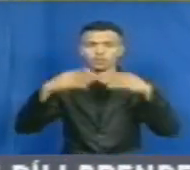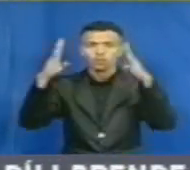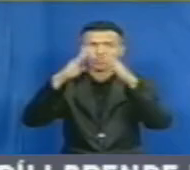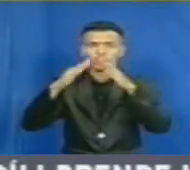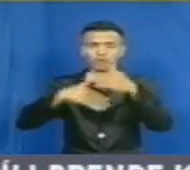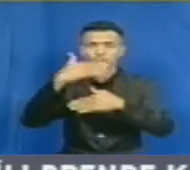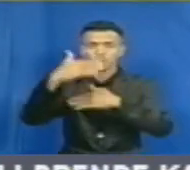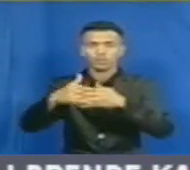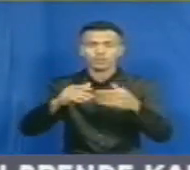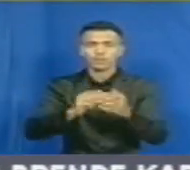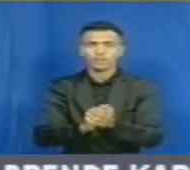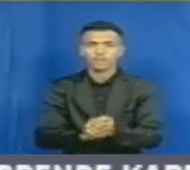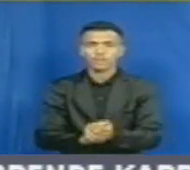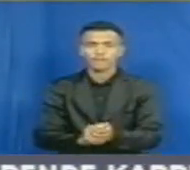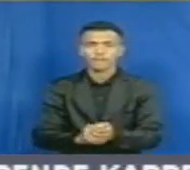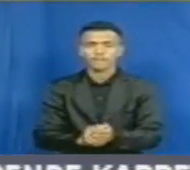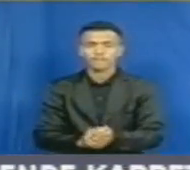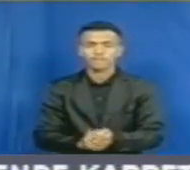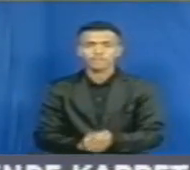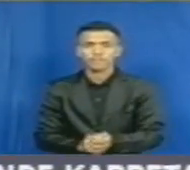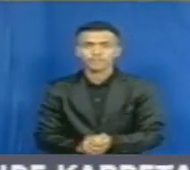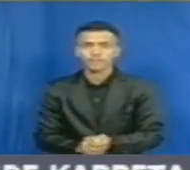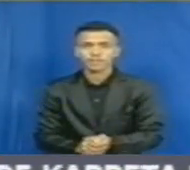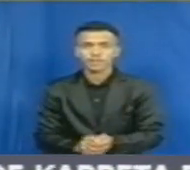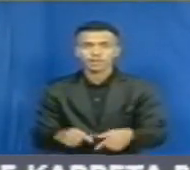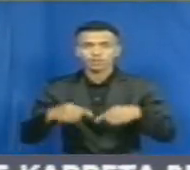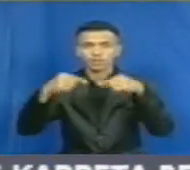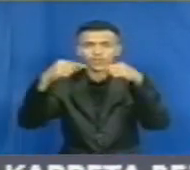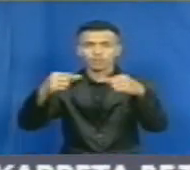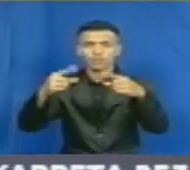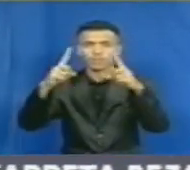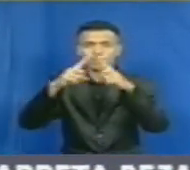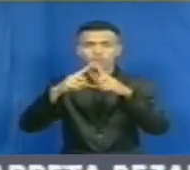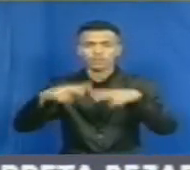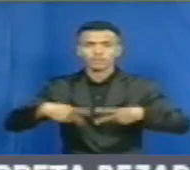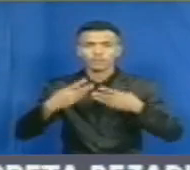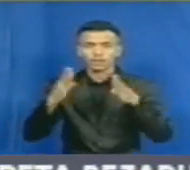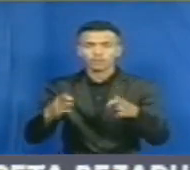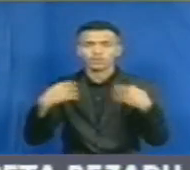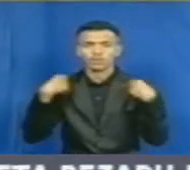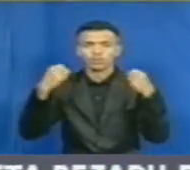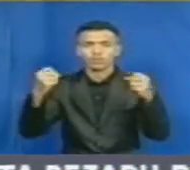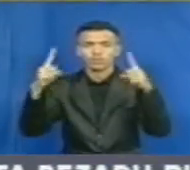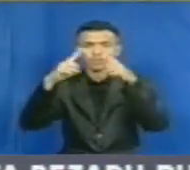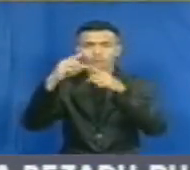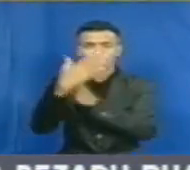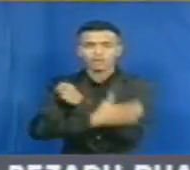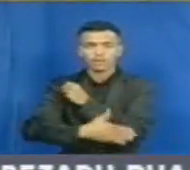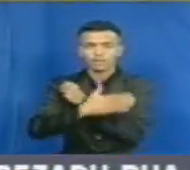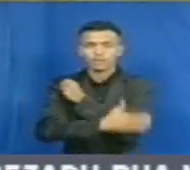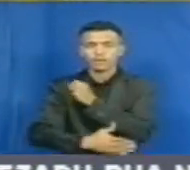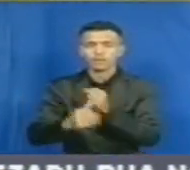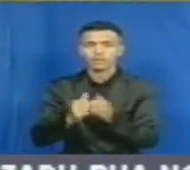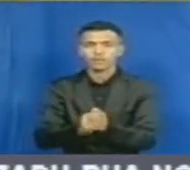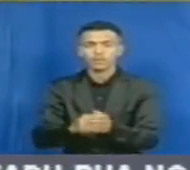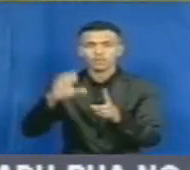sinal comemoração po honra ba herói martires sira neve luta da libertação da pátria. Você comando o polícia